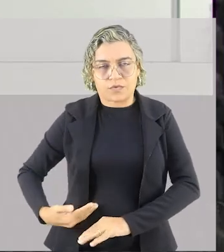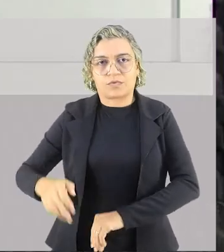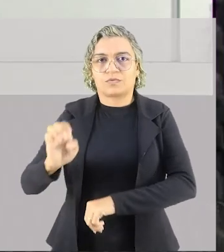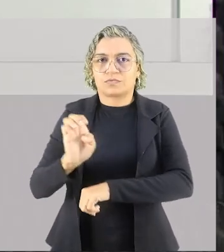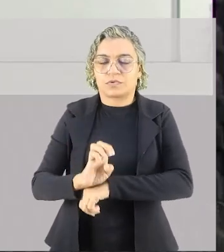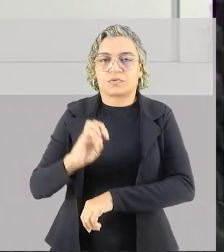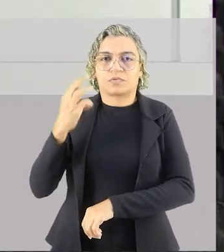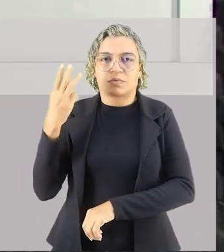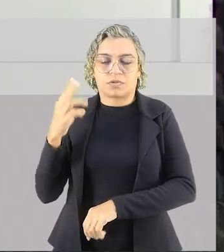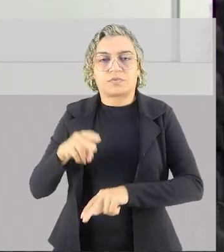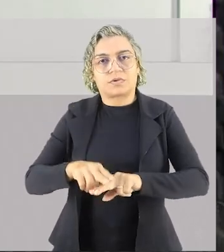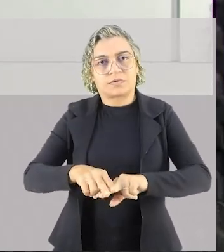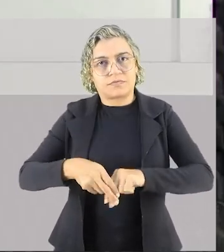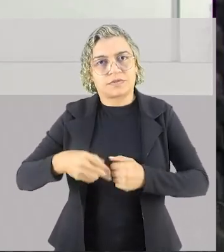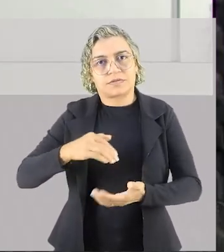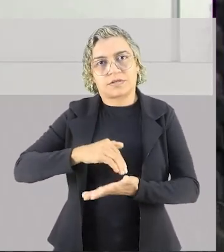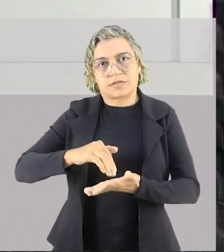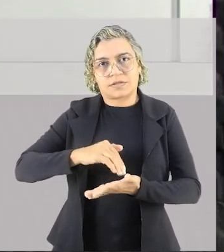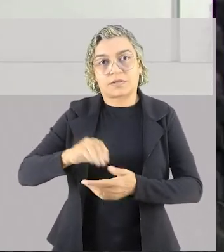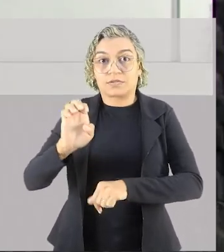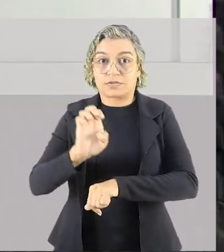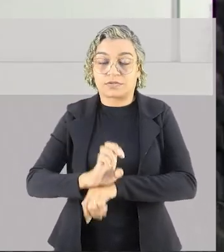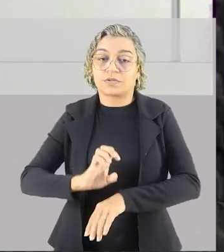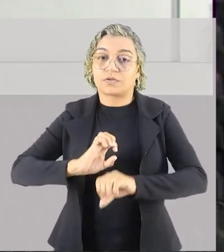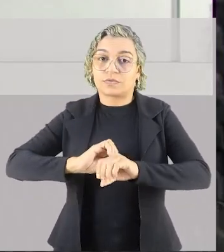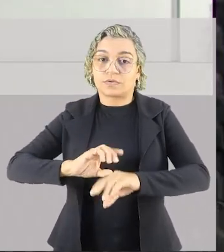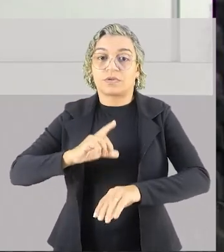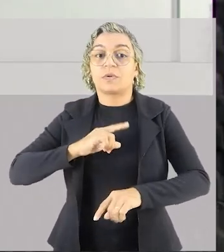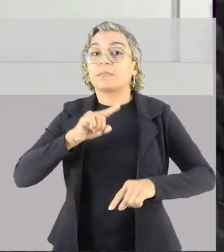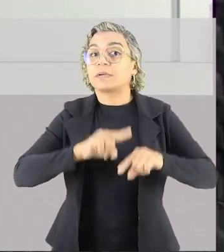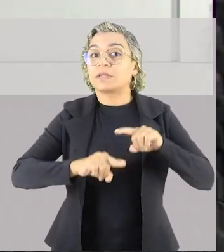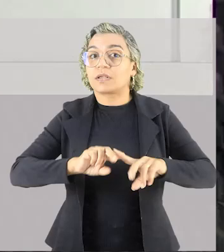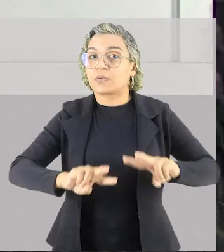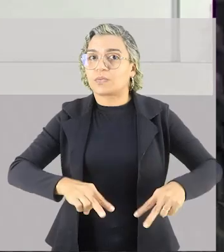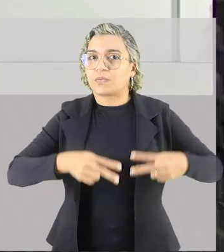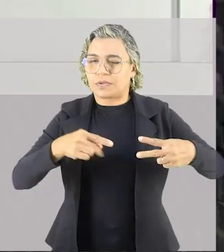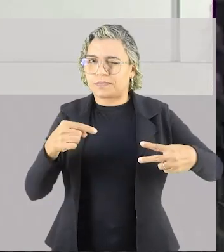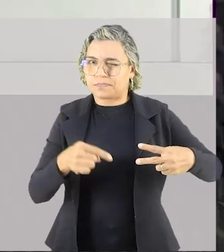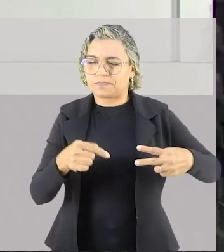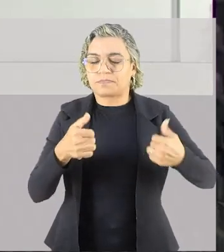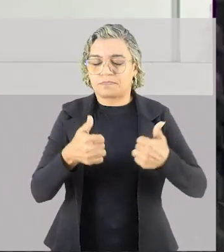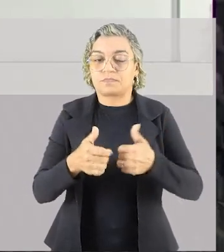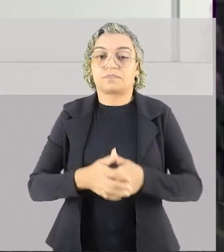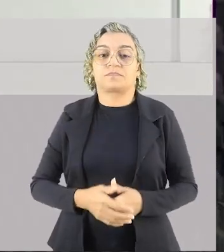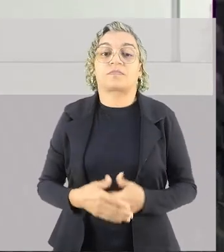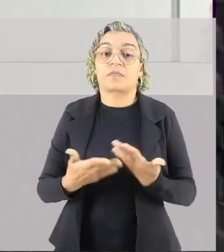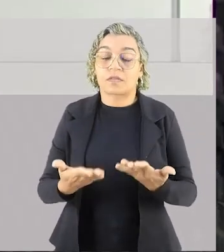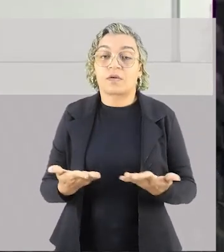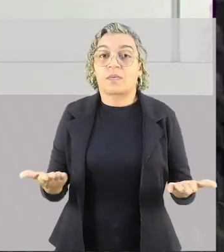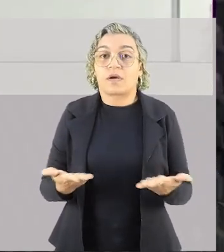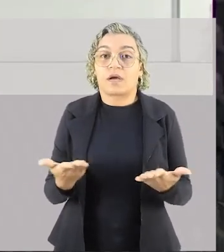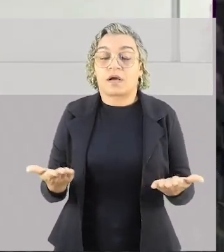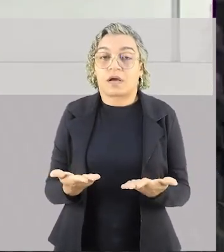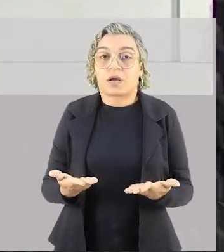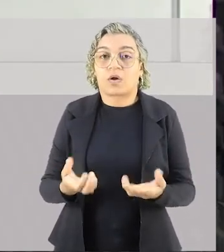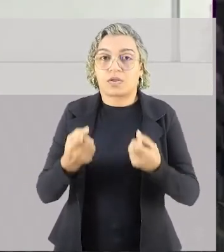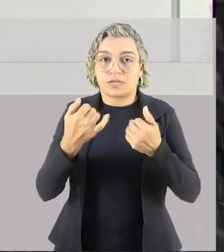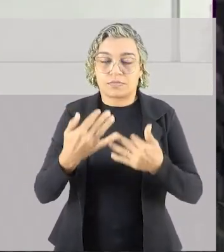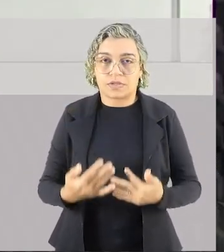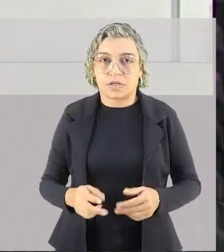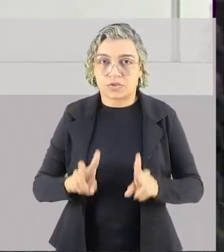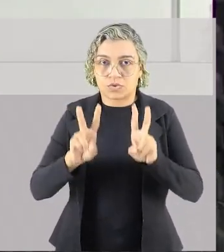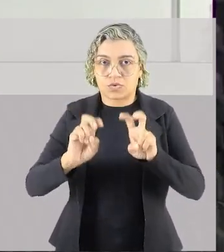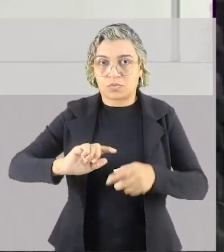Estado de Educação. Tá? O material está aqui no link da descrição do vídeo, certo? Turma, vamos começar a falar um pouco de geometria espacial,